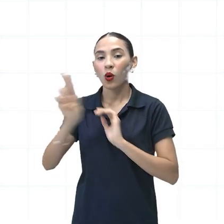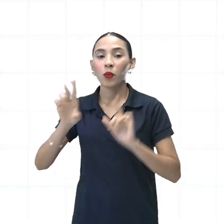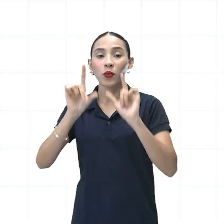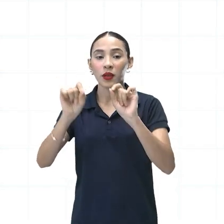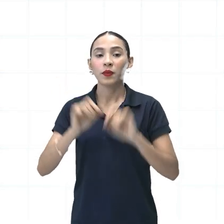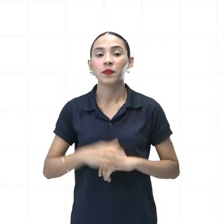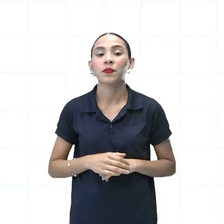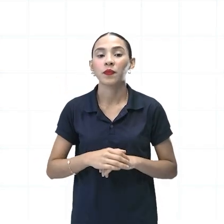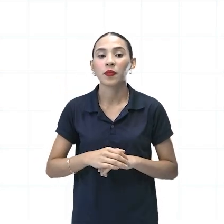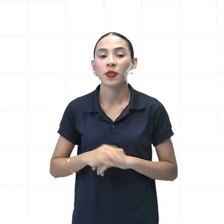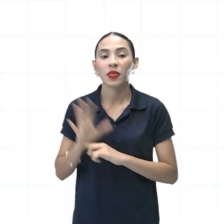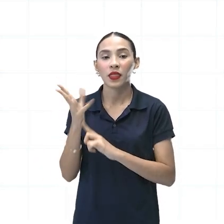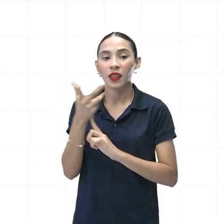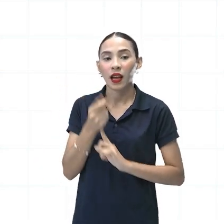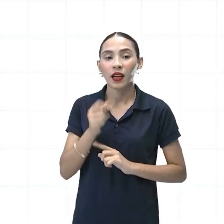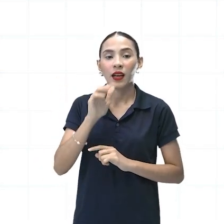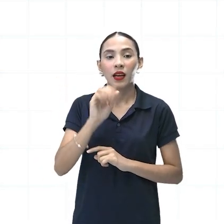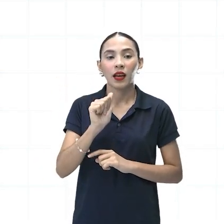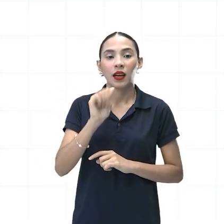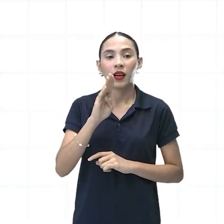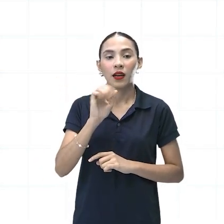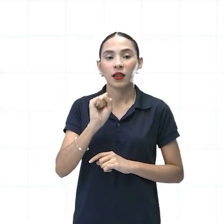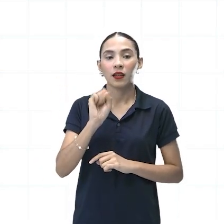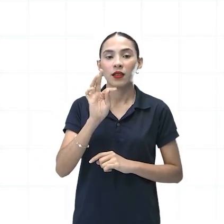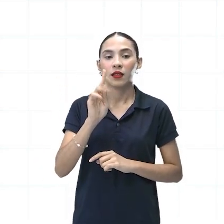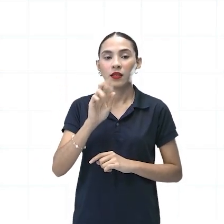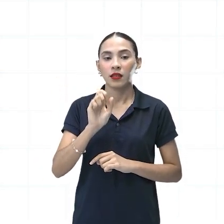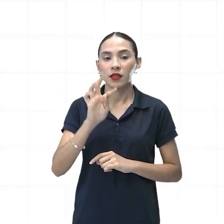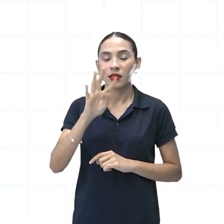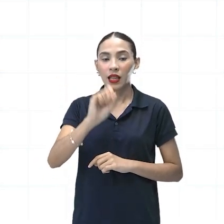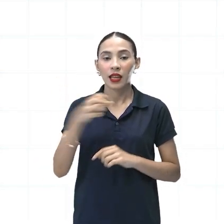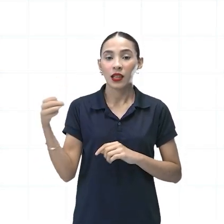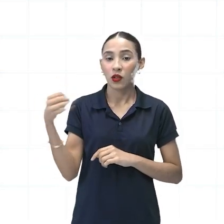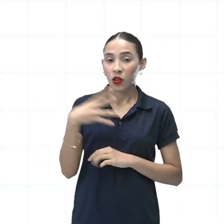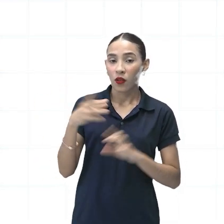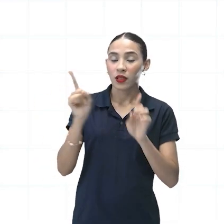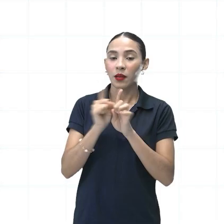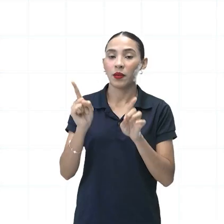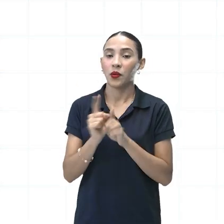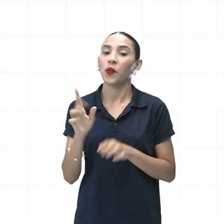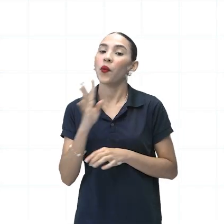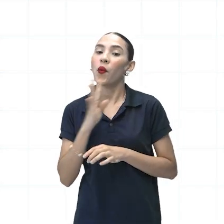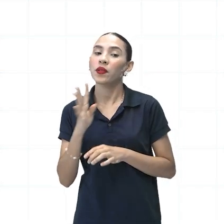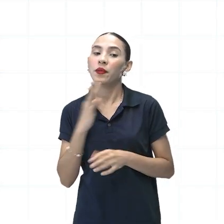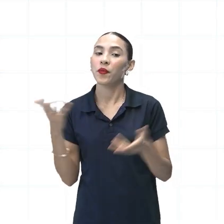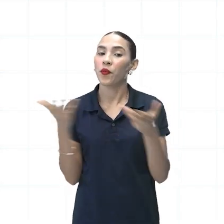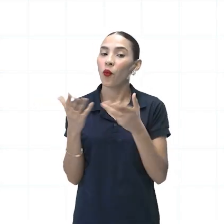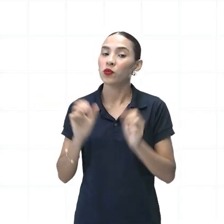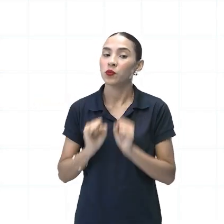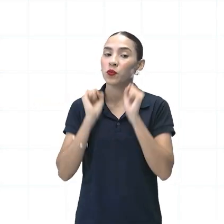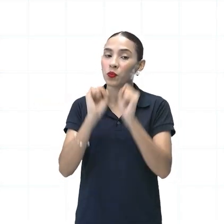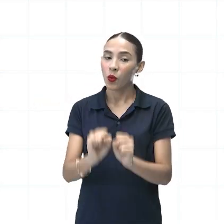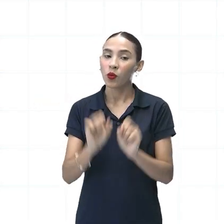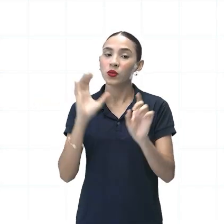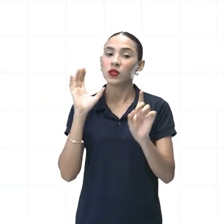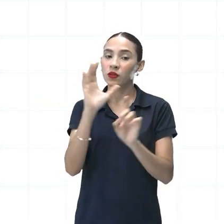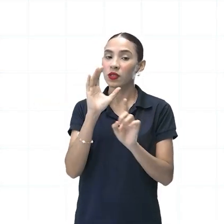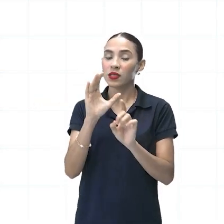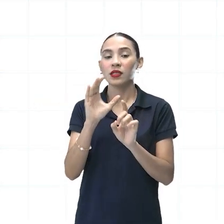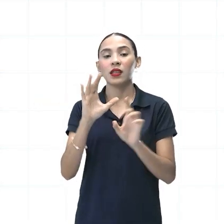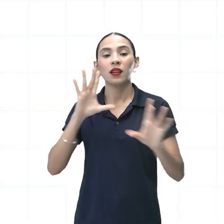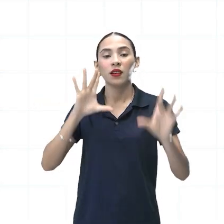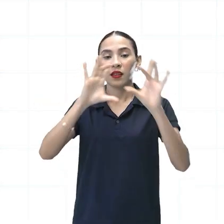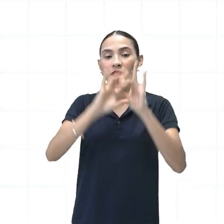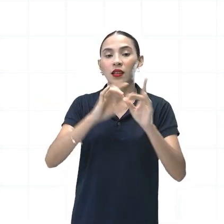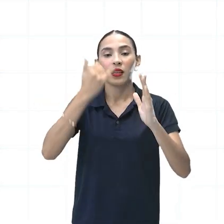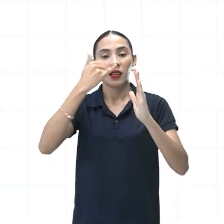de quê? De arte abstrata. Né? Arte abstrata moderna, que conhecemos hoje, pode ser atribuída ao